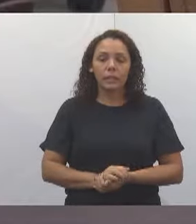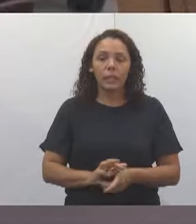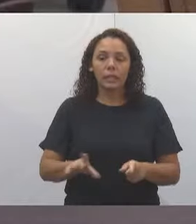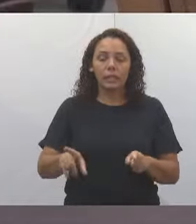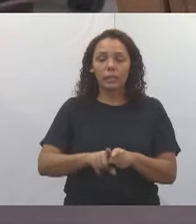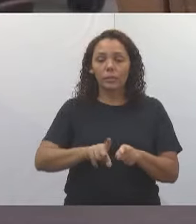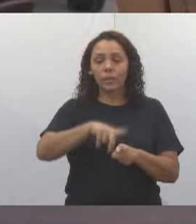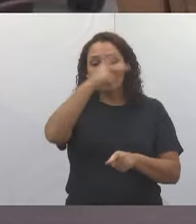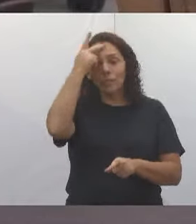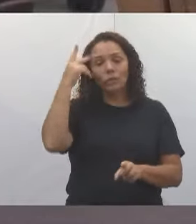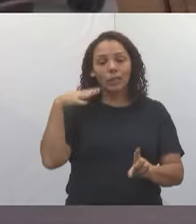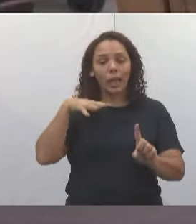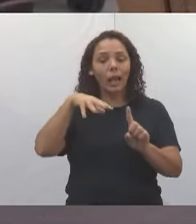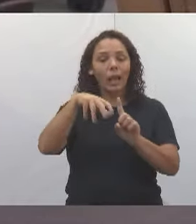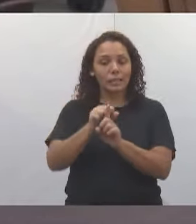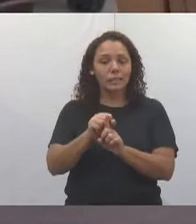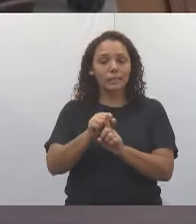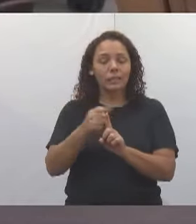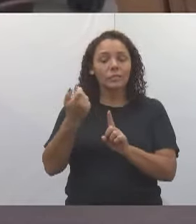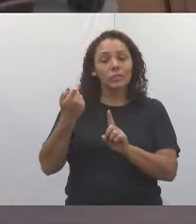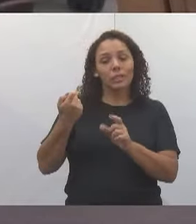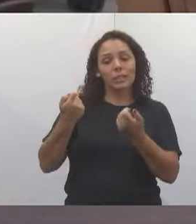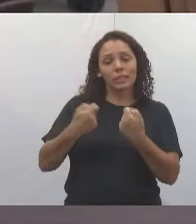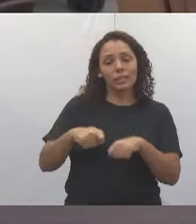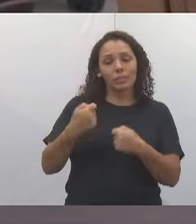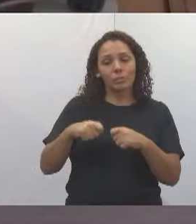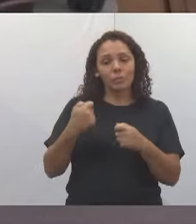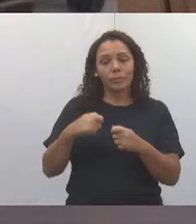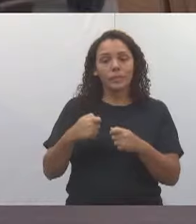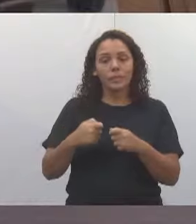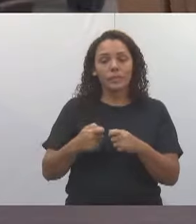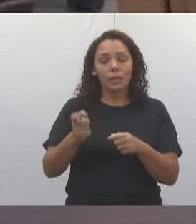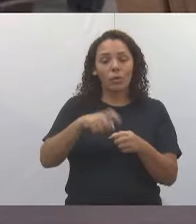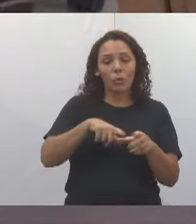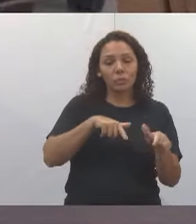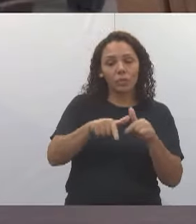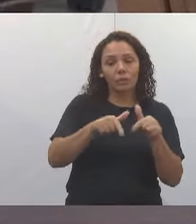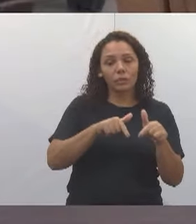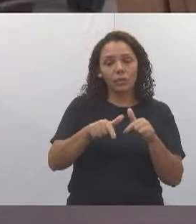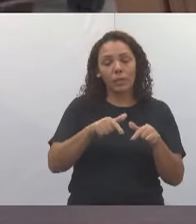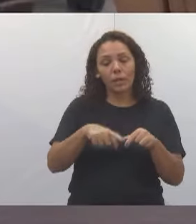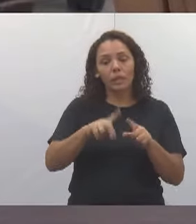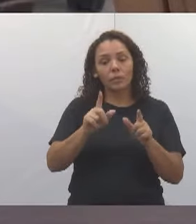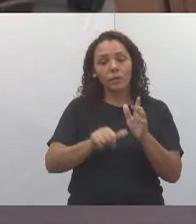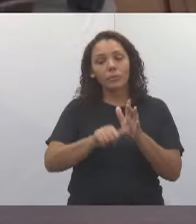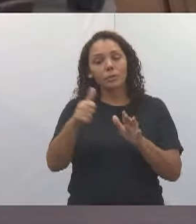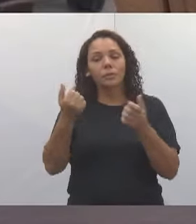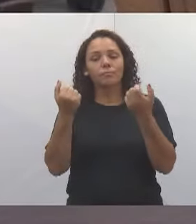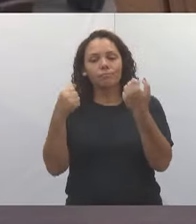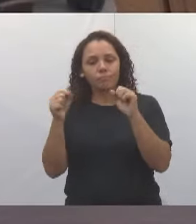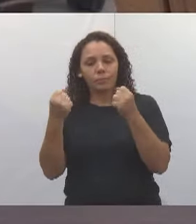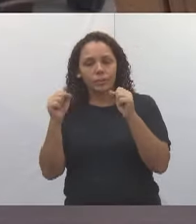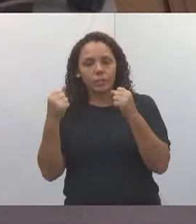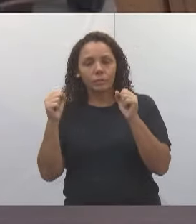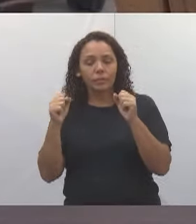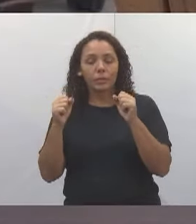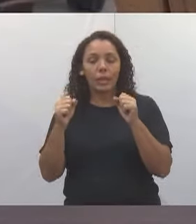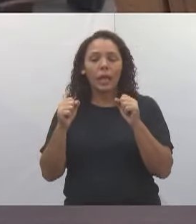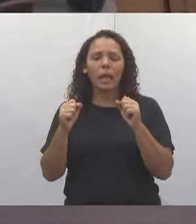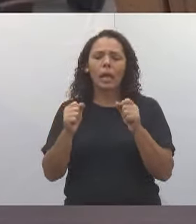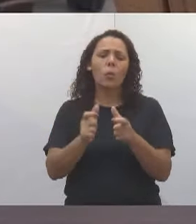recém-acidentados e que já estão precisando para retomar trabalho e ainda não tem essa fisioterapia, e a demanda está muito